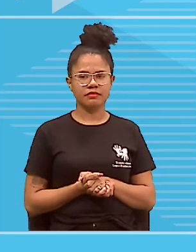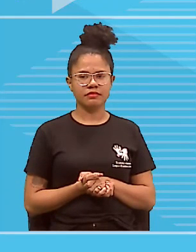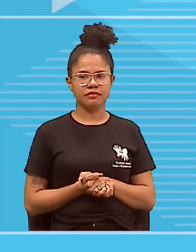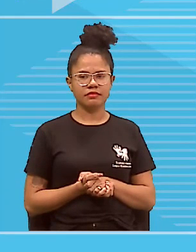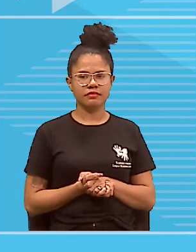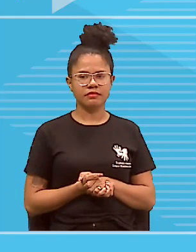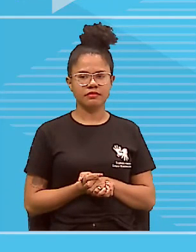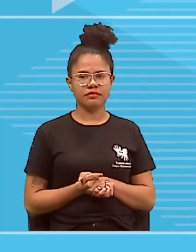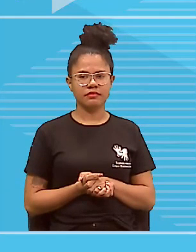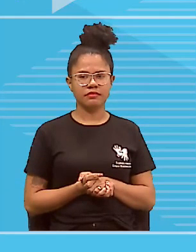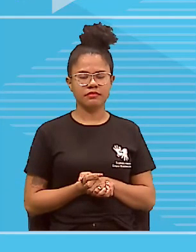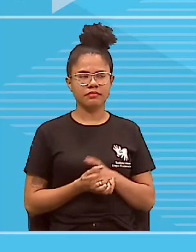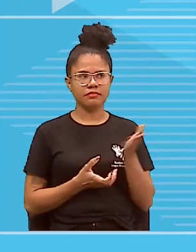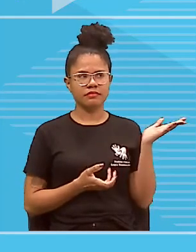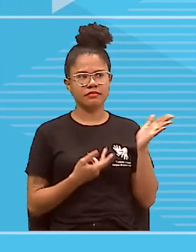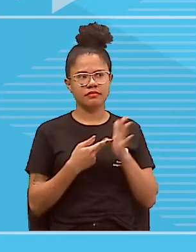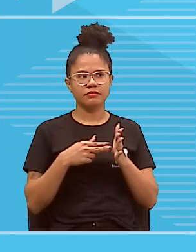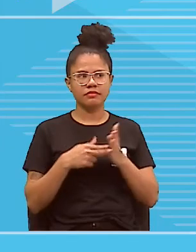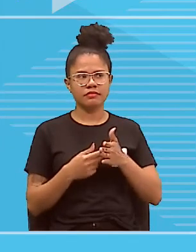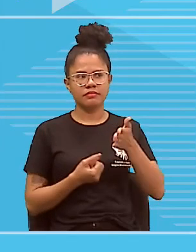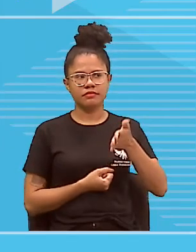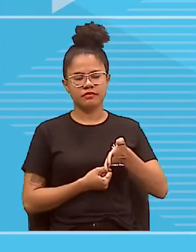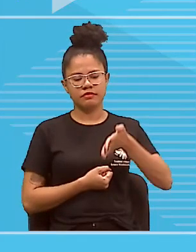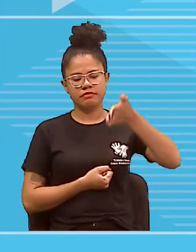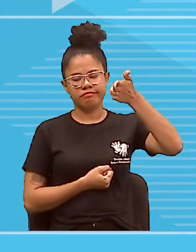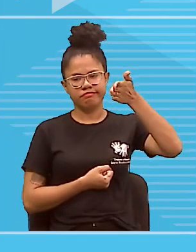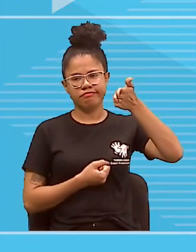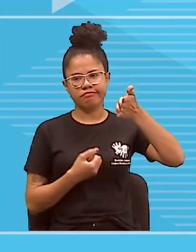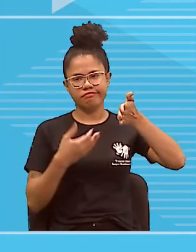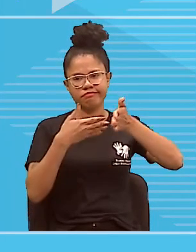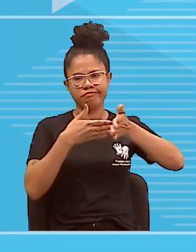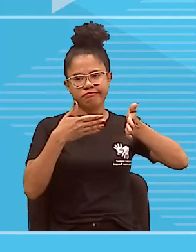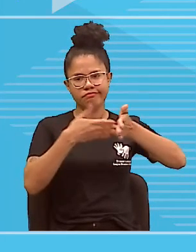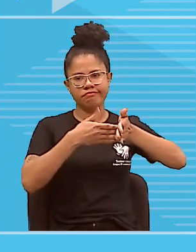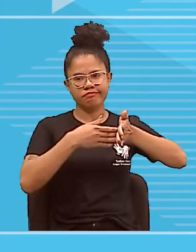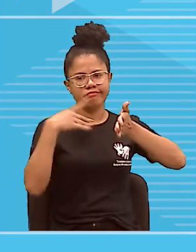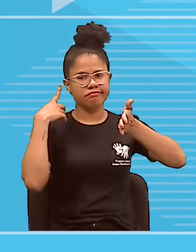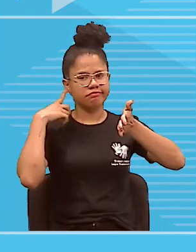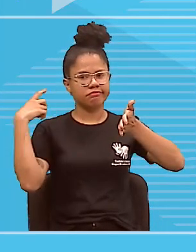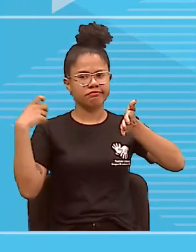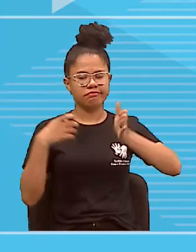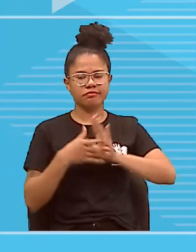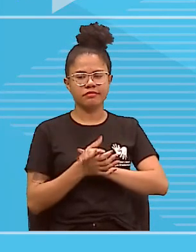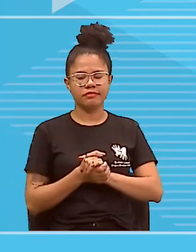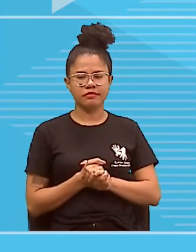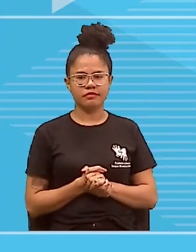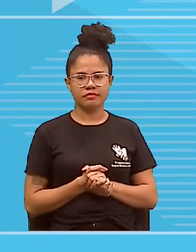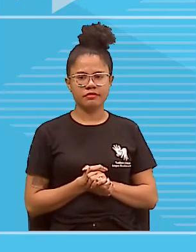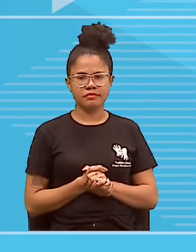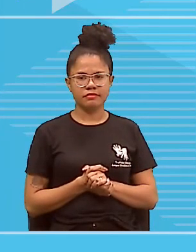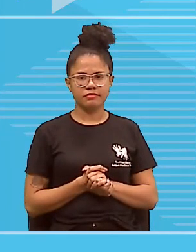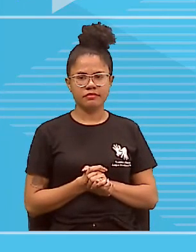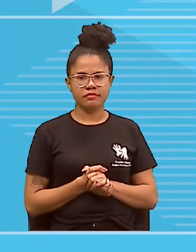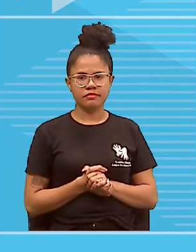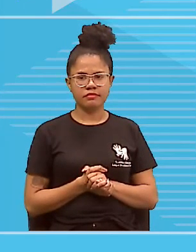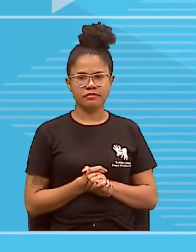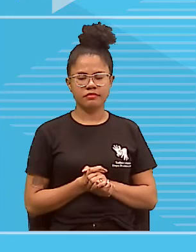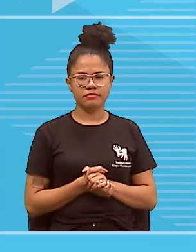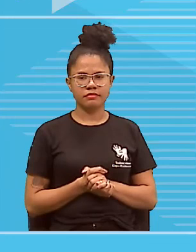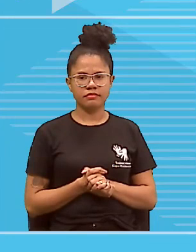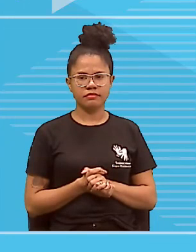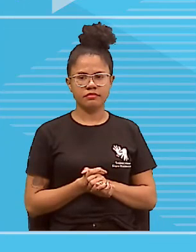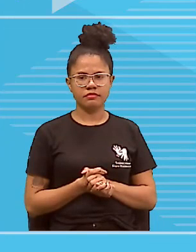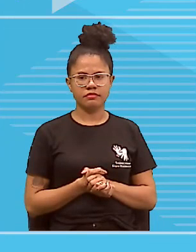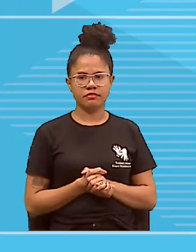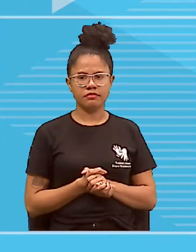seria um obstáculo para onda né Apesar dessa separação o Cebolinha consegue ouvir a